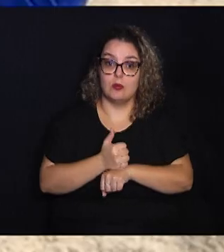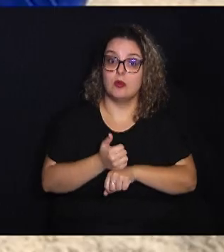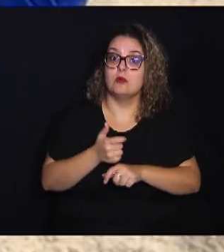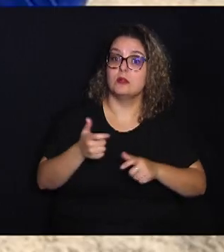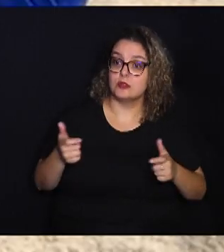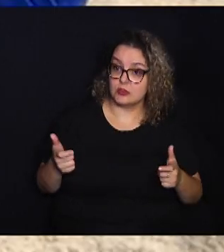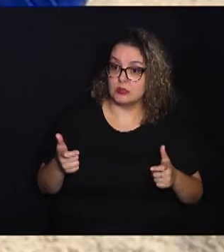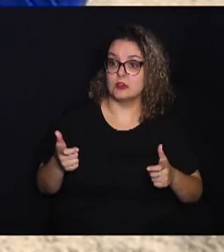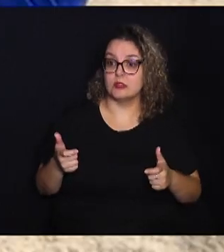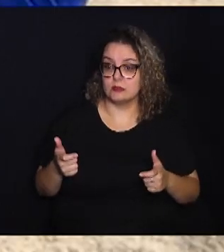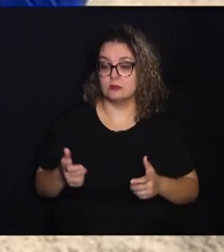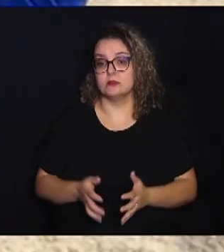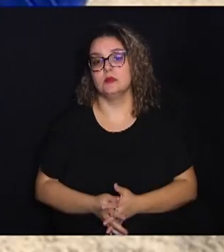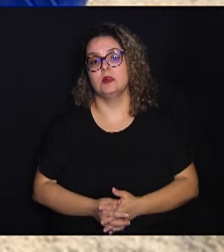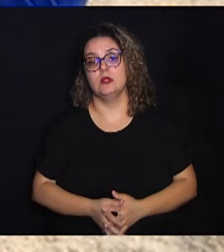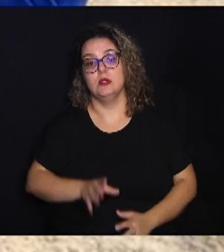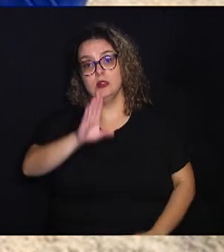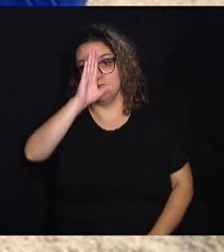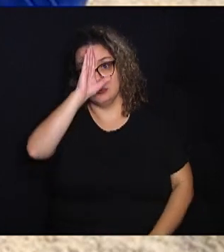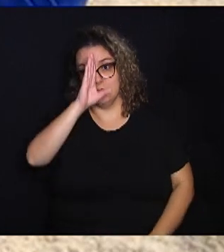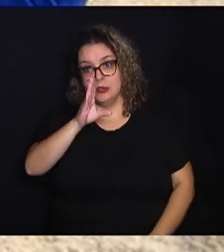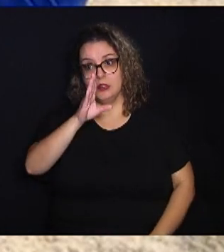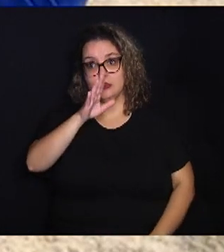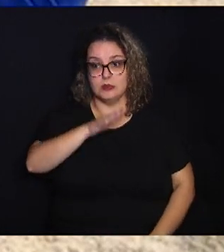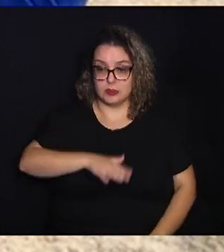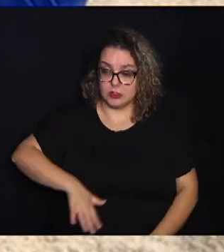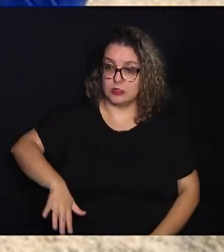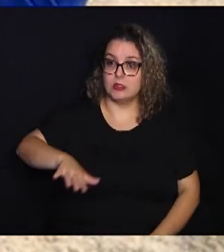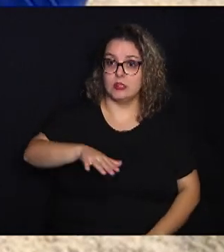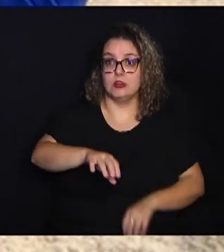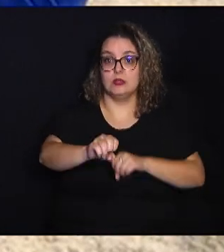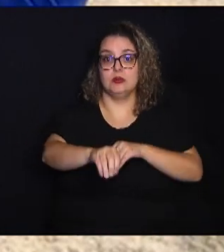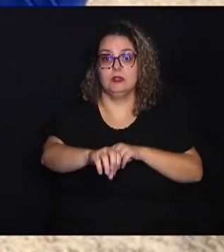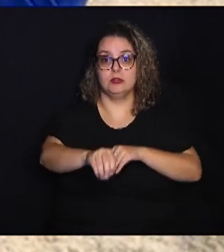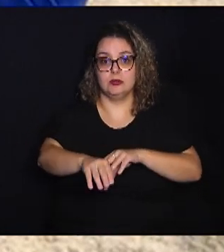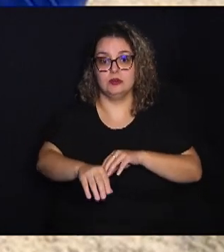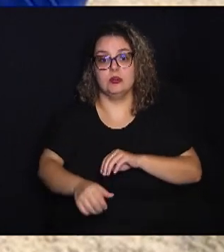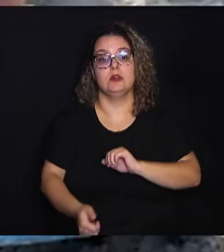bastante, principalmente na área da educação física adaptada.